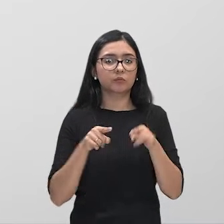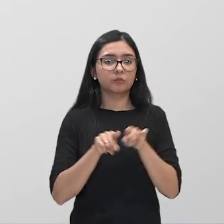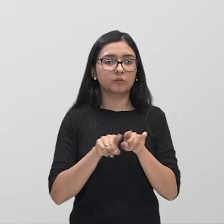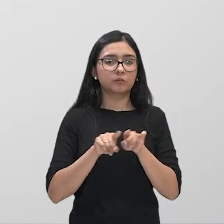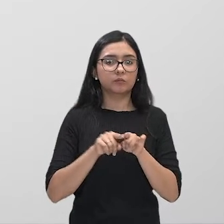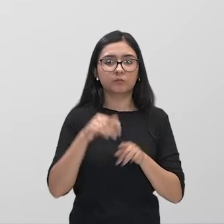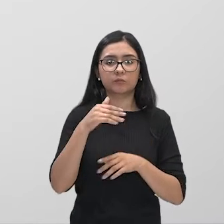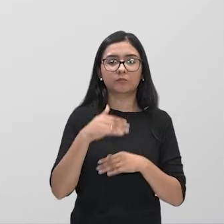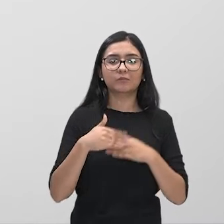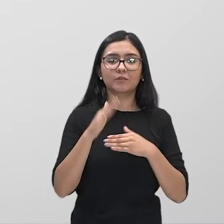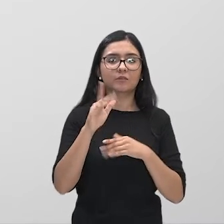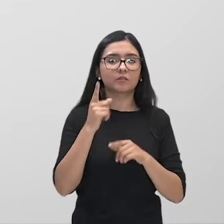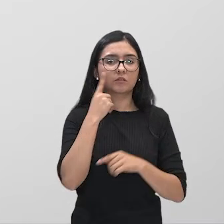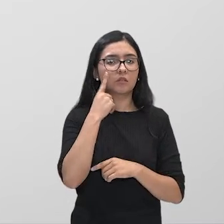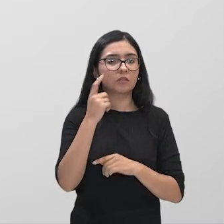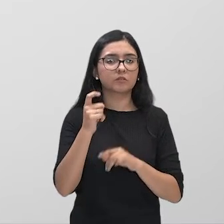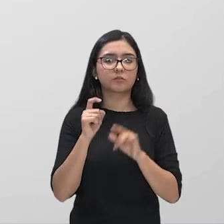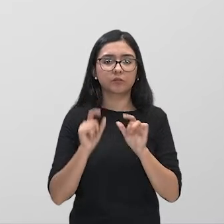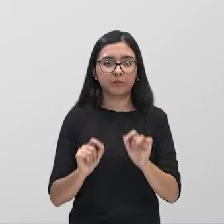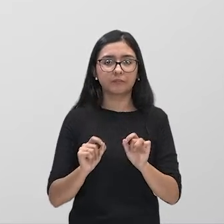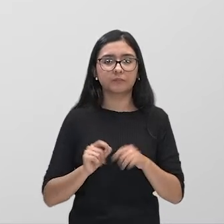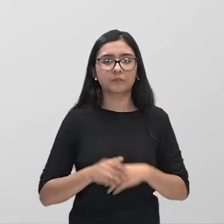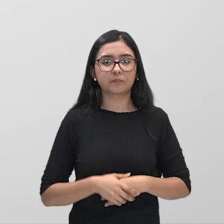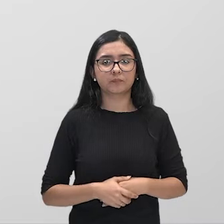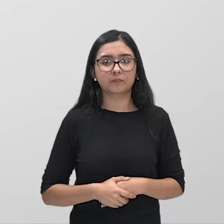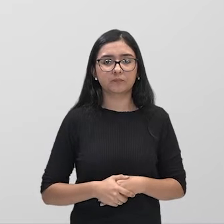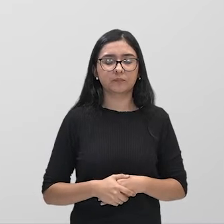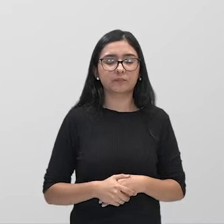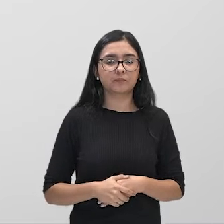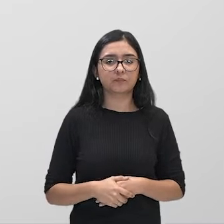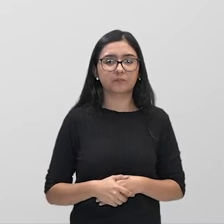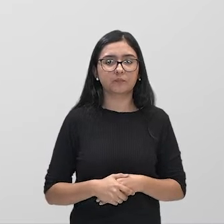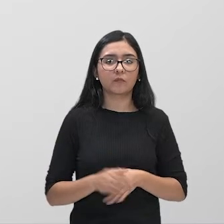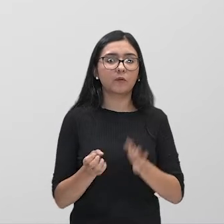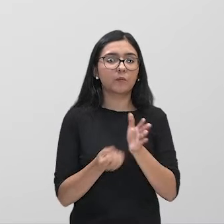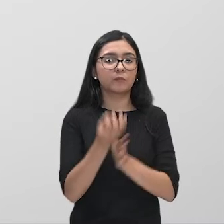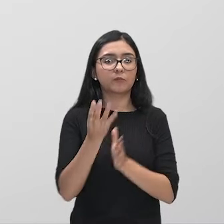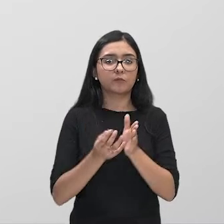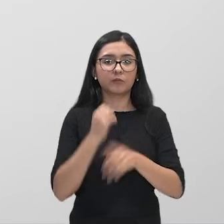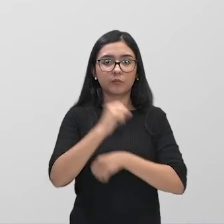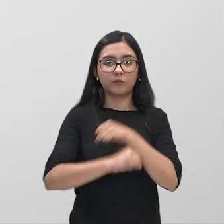mais interessante é que foi produzido em